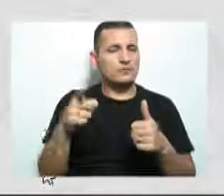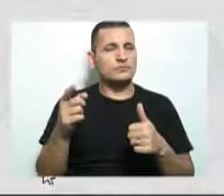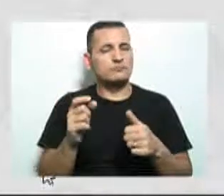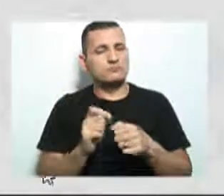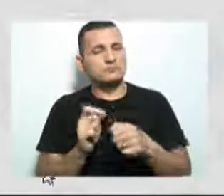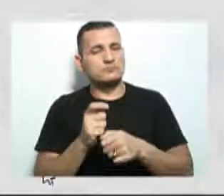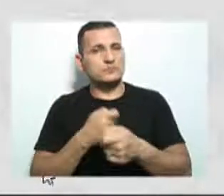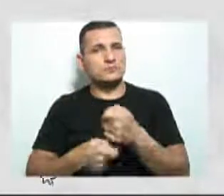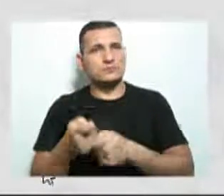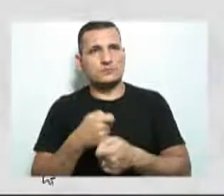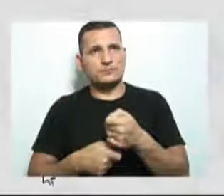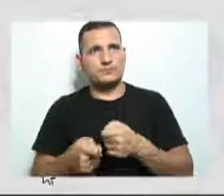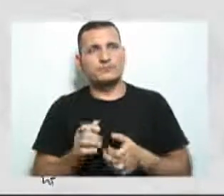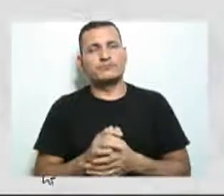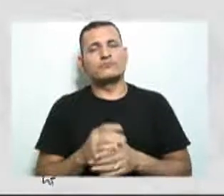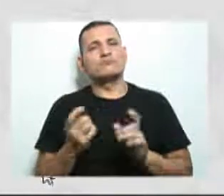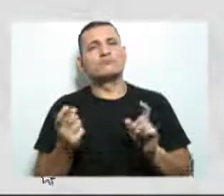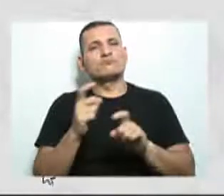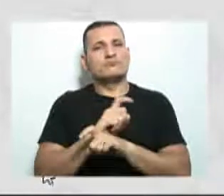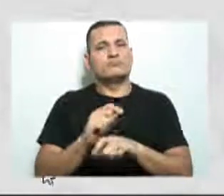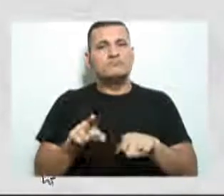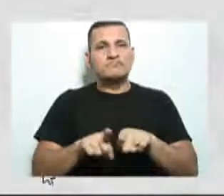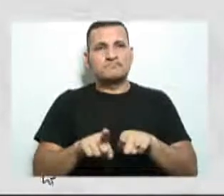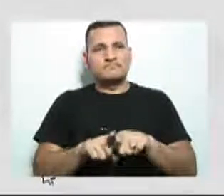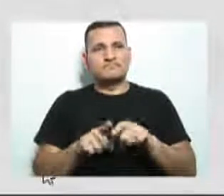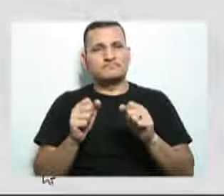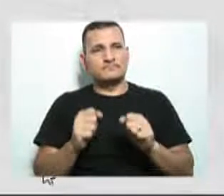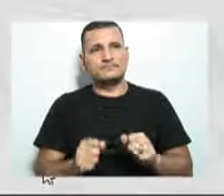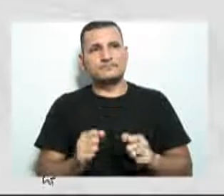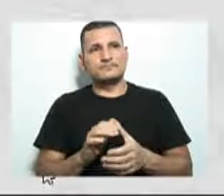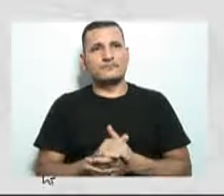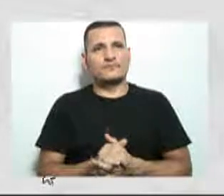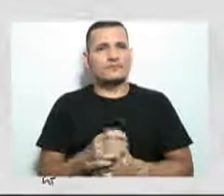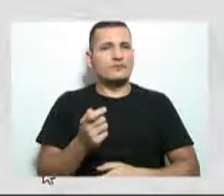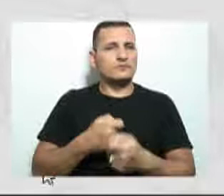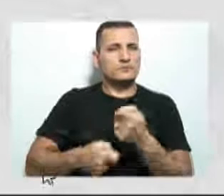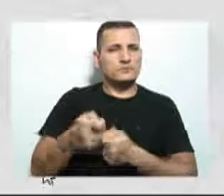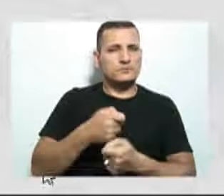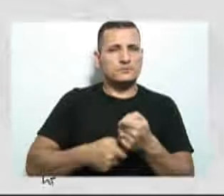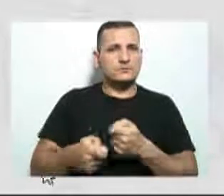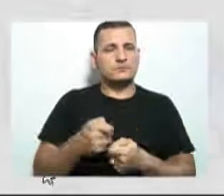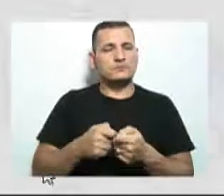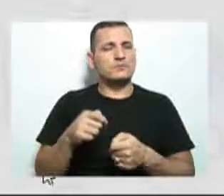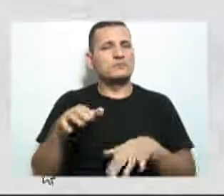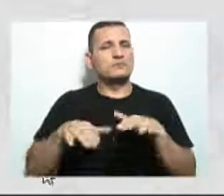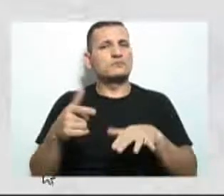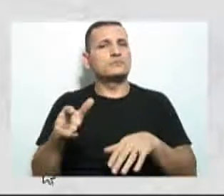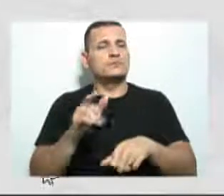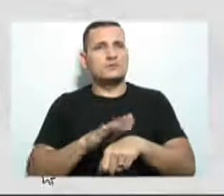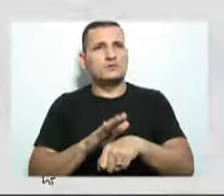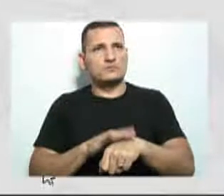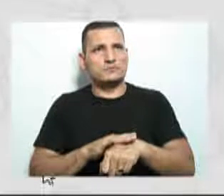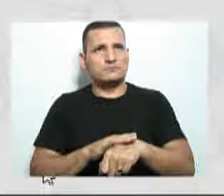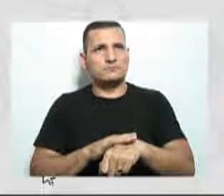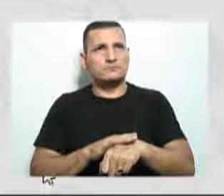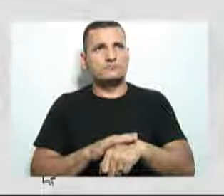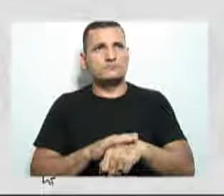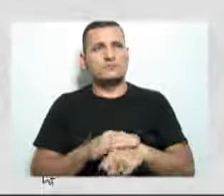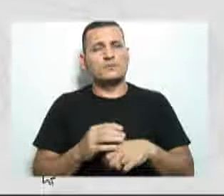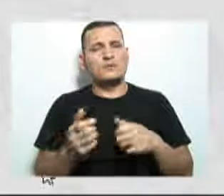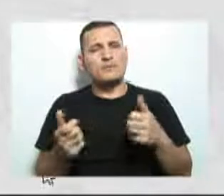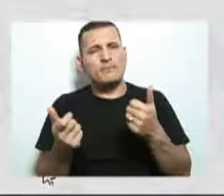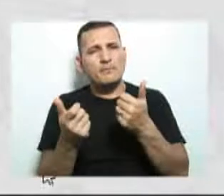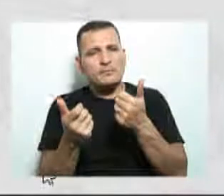negociação. O contrário também pode acontecer. A negociação está sem tempo, próxima de um